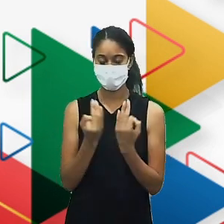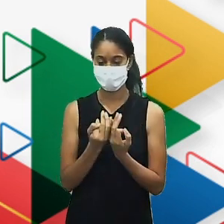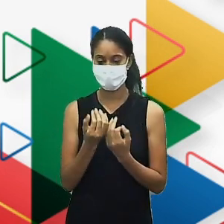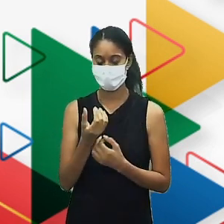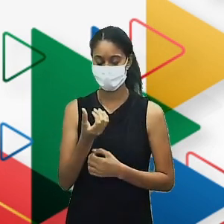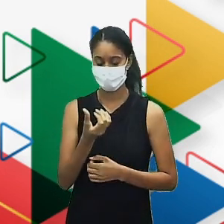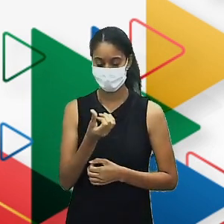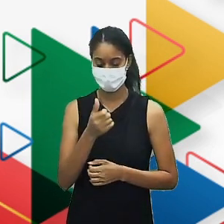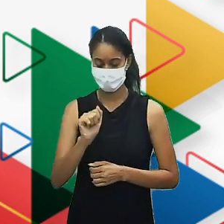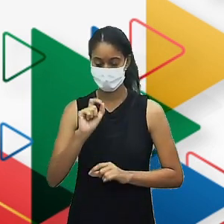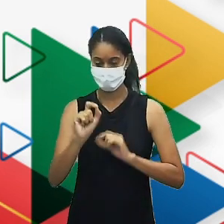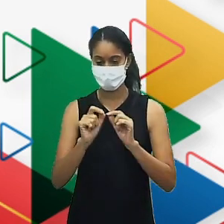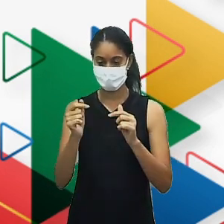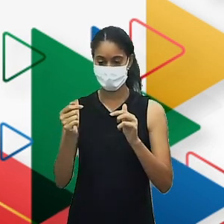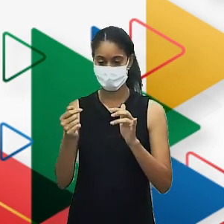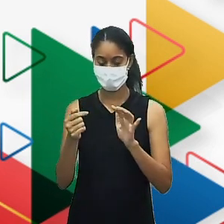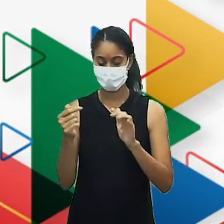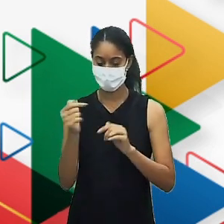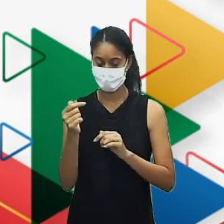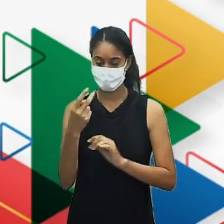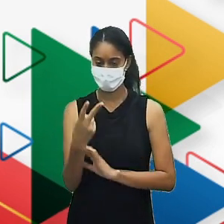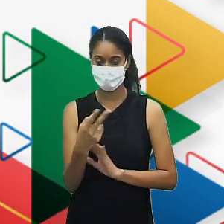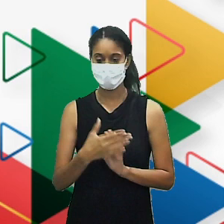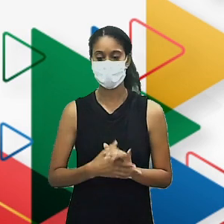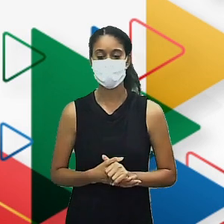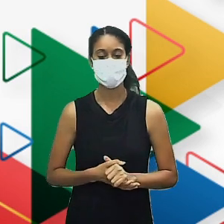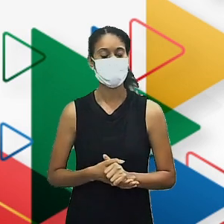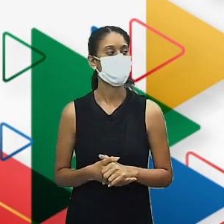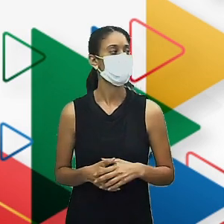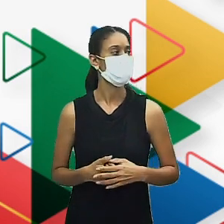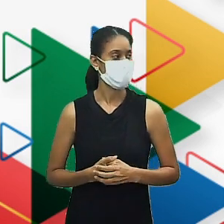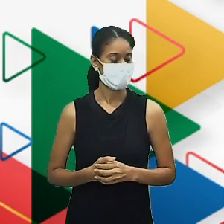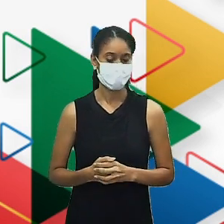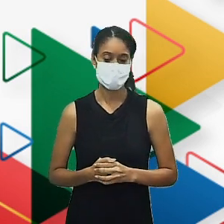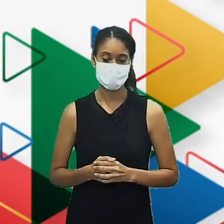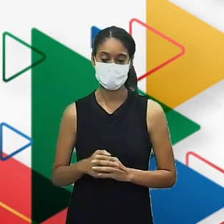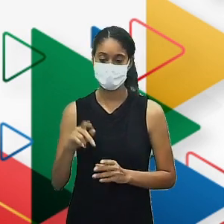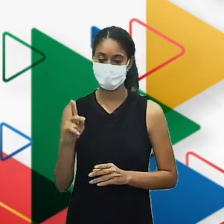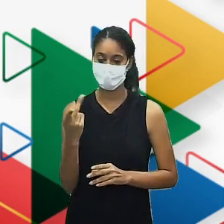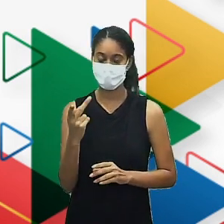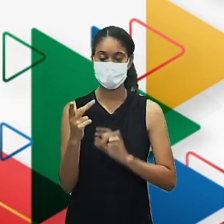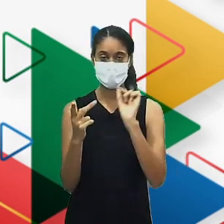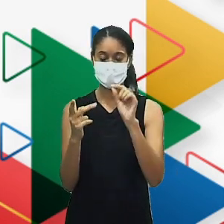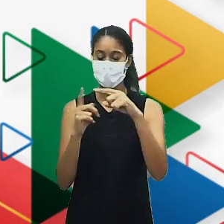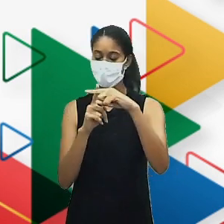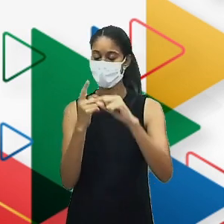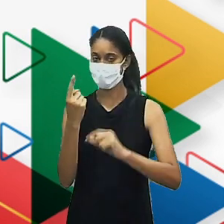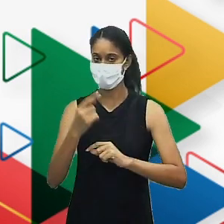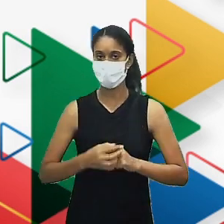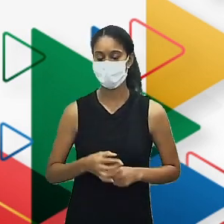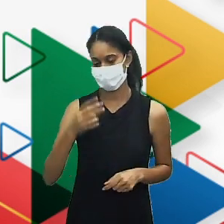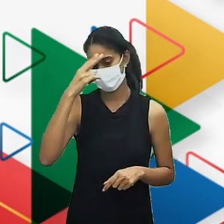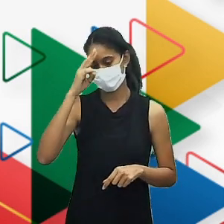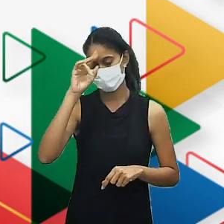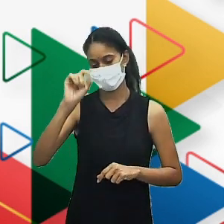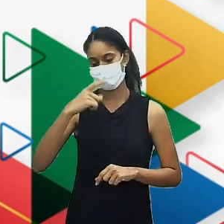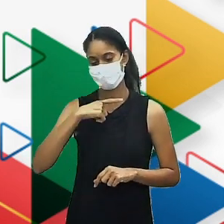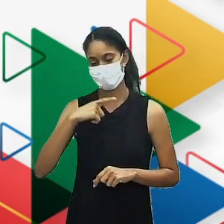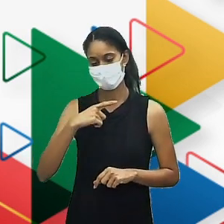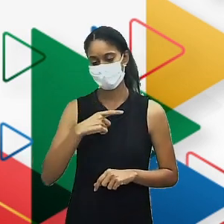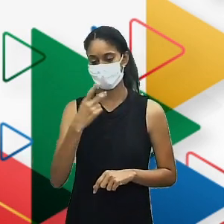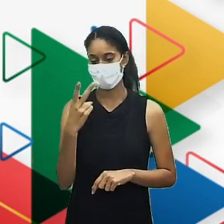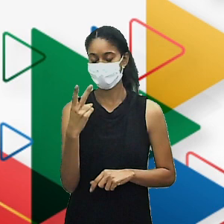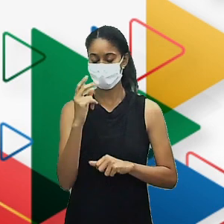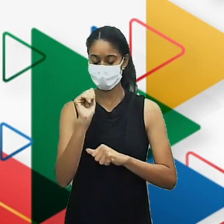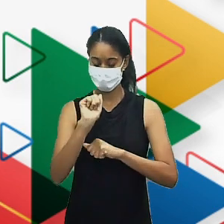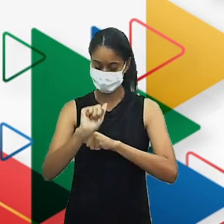menos 2. Aqui eu tenho um átomo só, mexe nada. O hidrogênio, ele é mais 1. Lembra que eu tenho 2